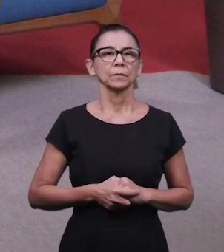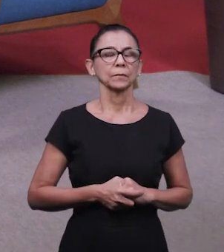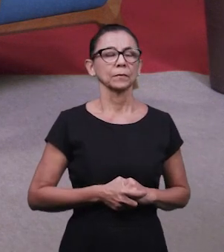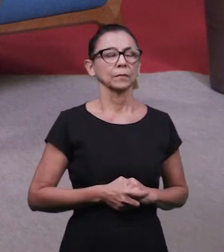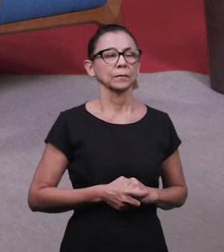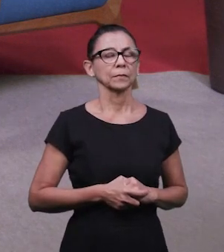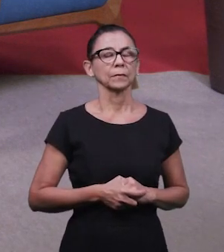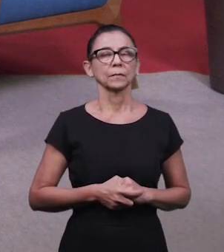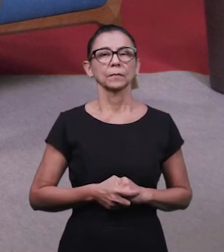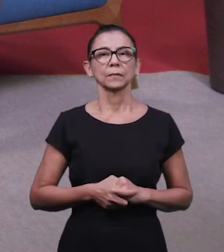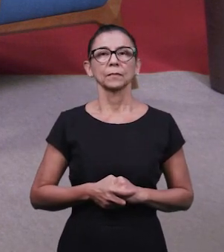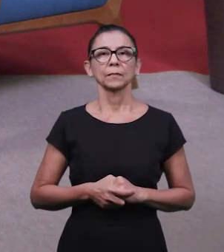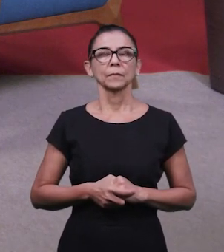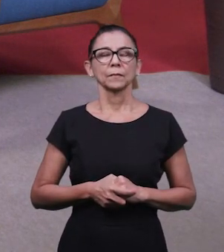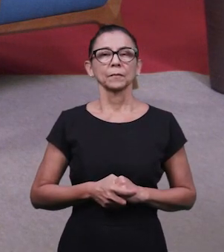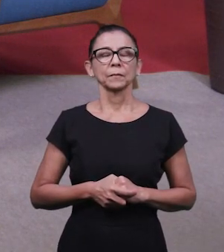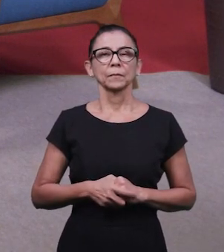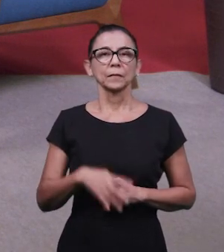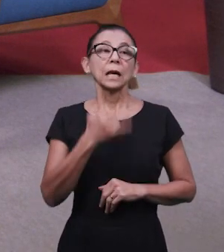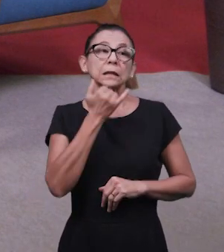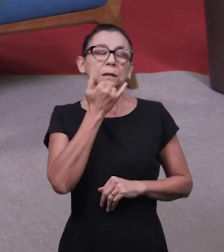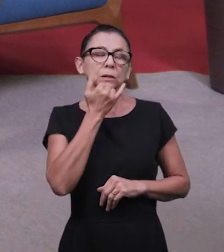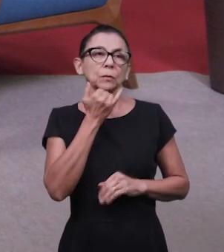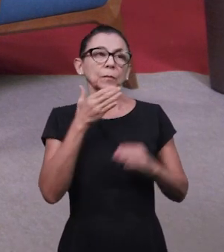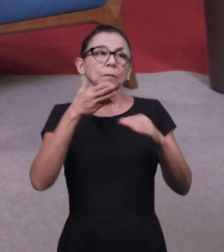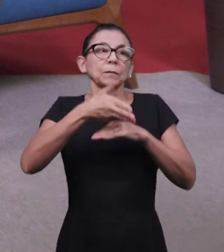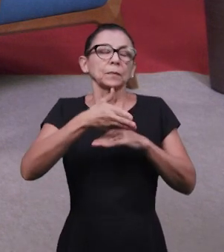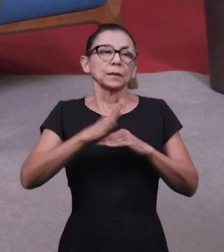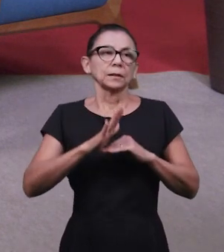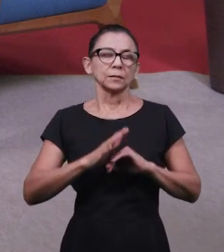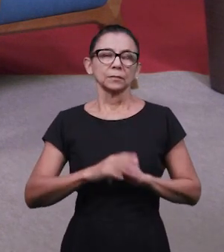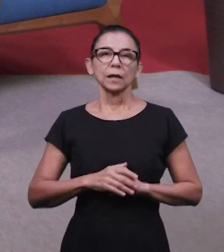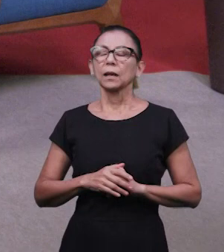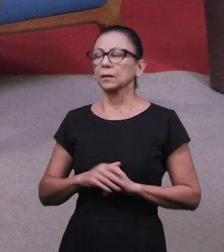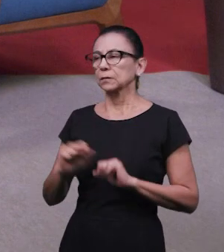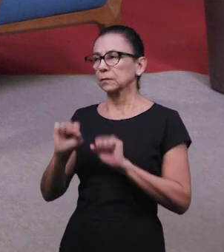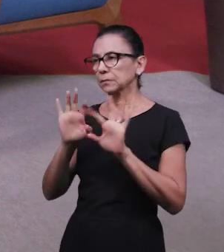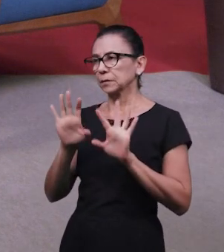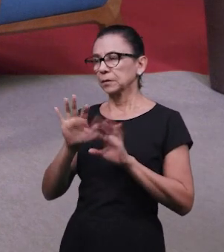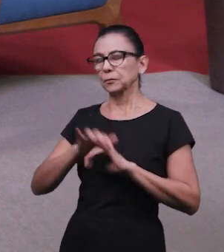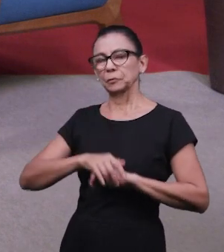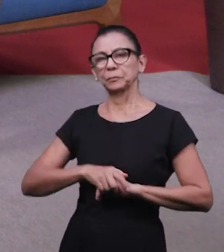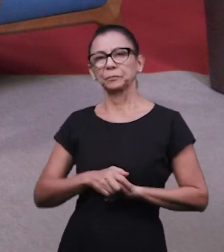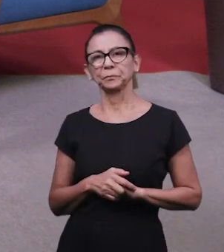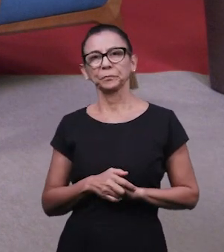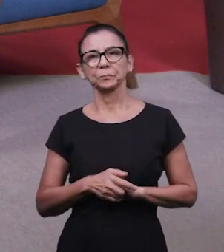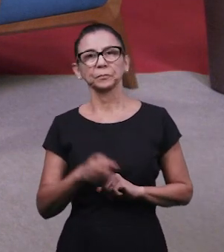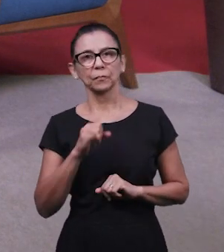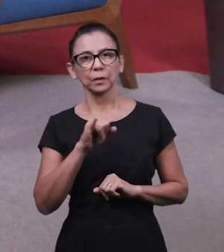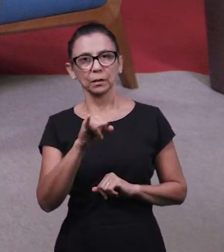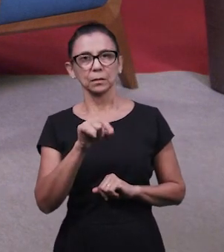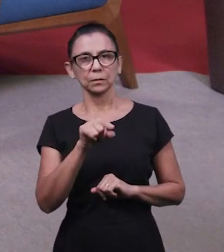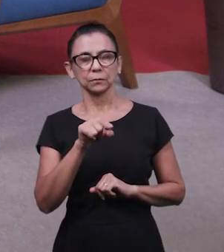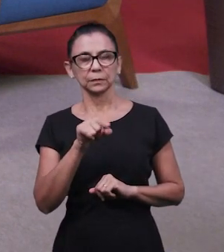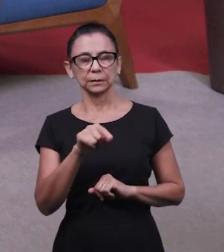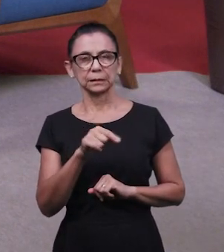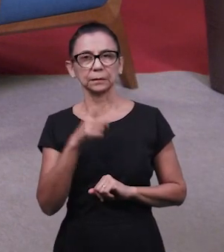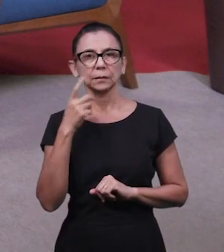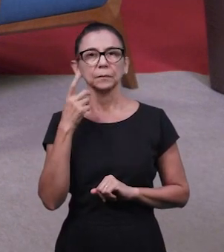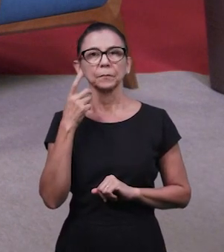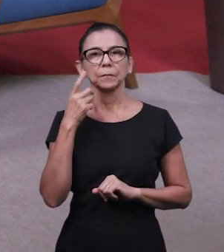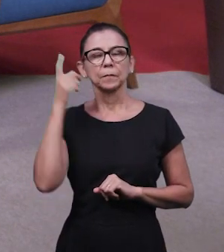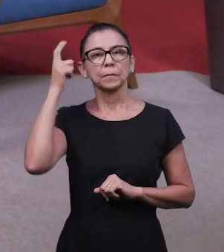está disponível para nós termos na mão, não simplesmente à mão, mas na mão,